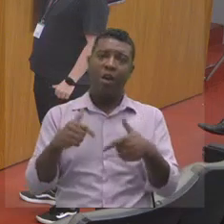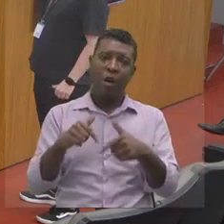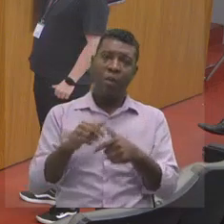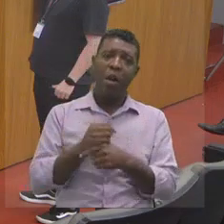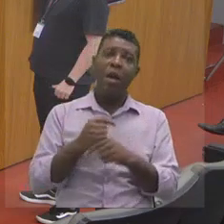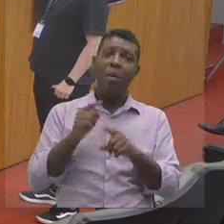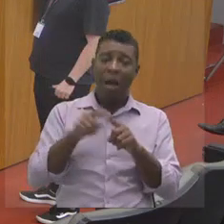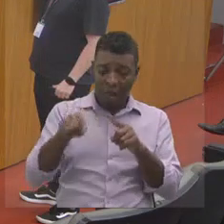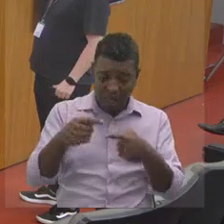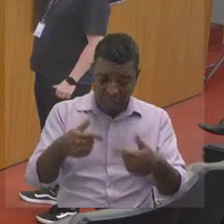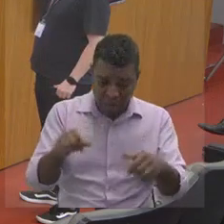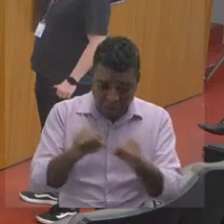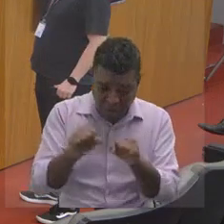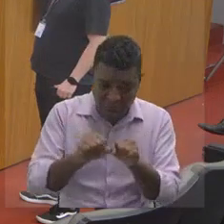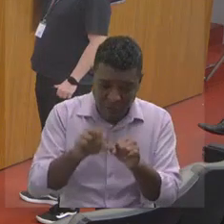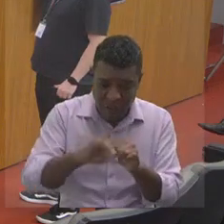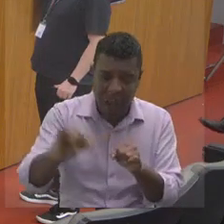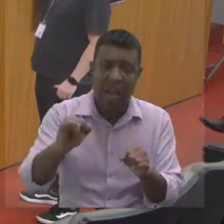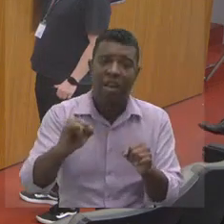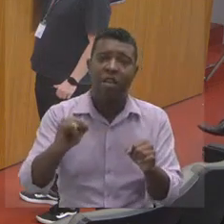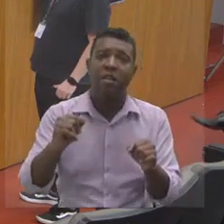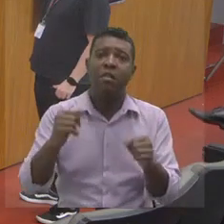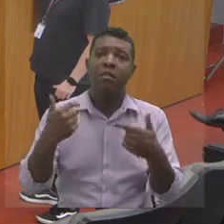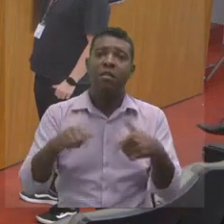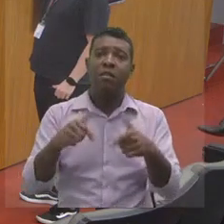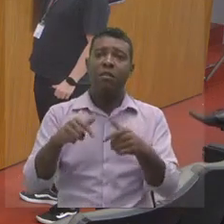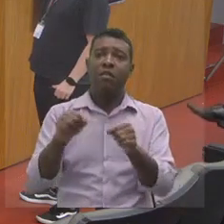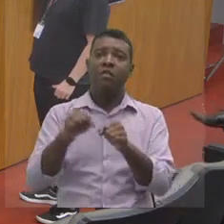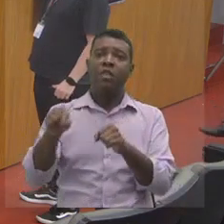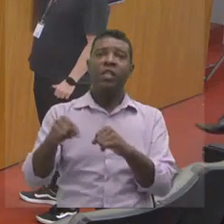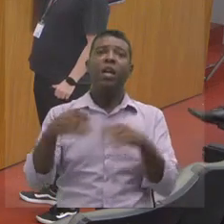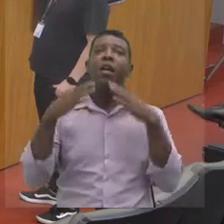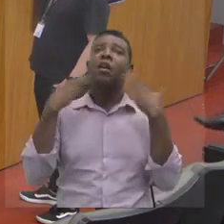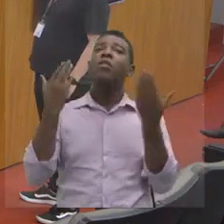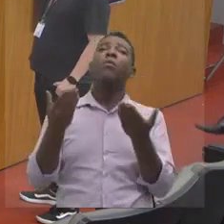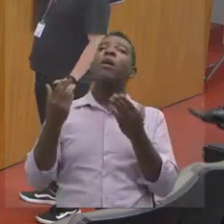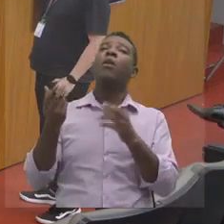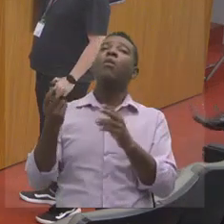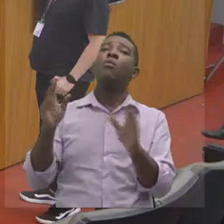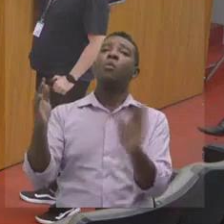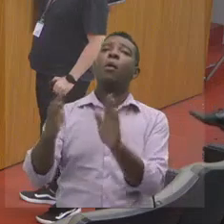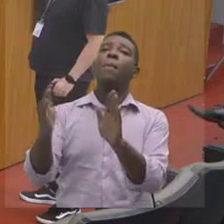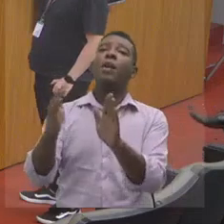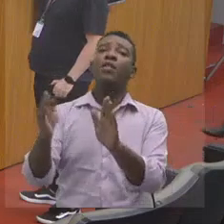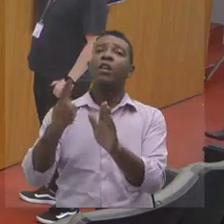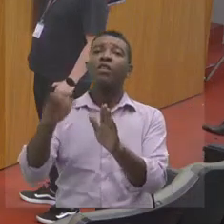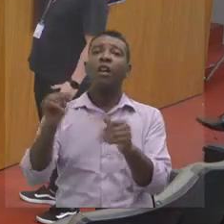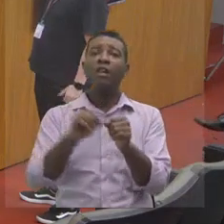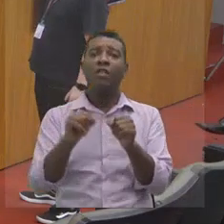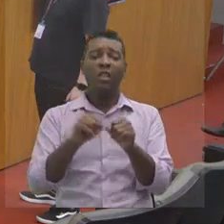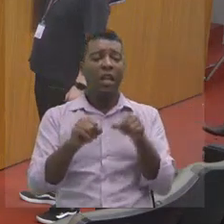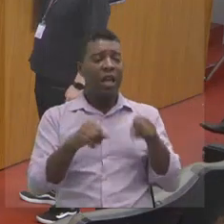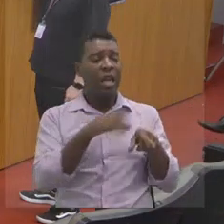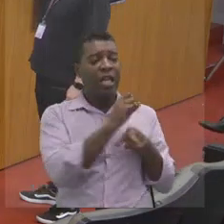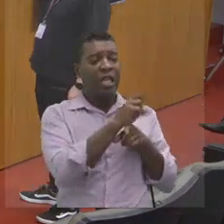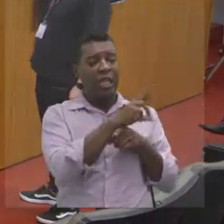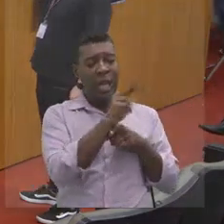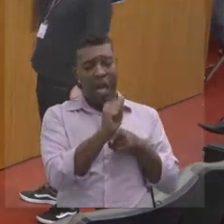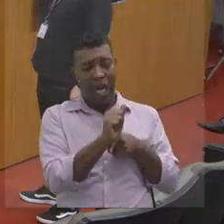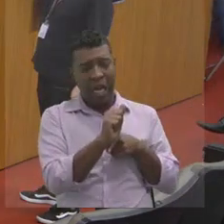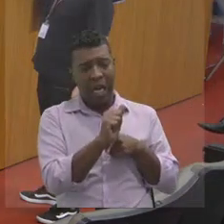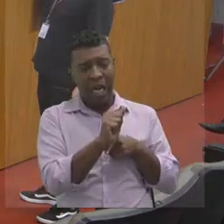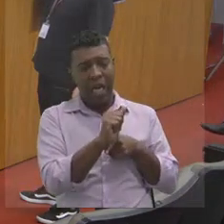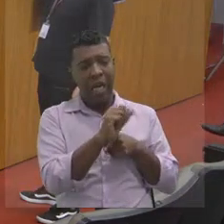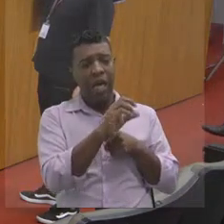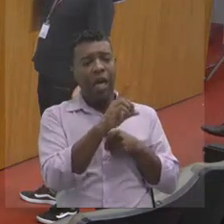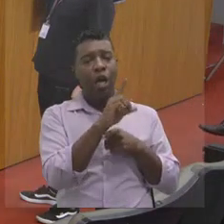essa obra seria feita Qual que é a previsão de execução dessa obra que vai fazer a pavimentação do trecho que liga Serra do